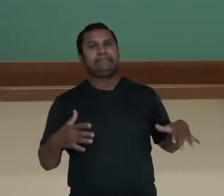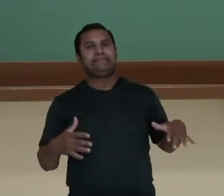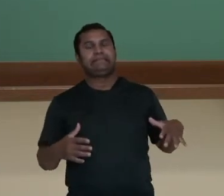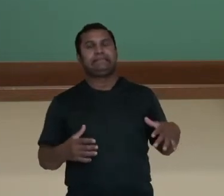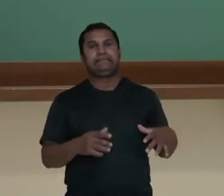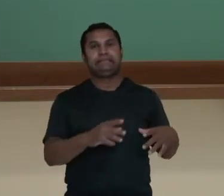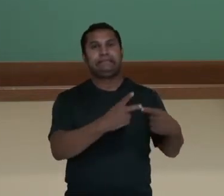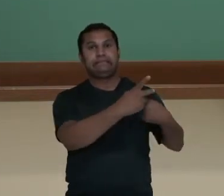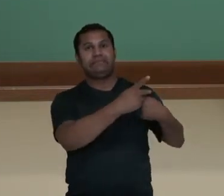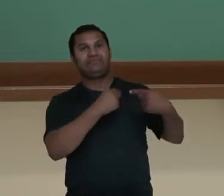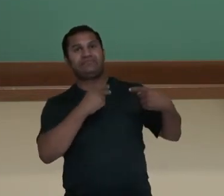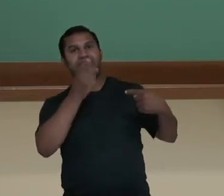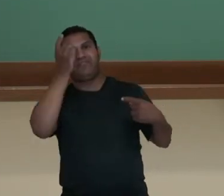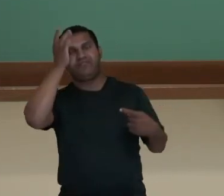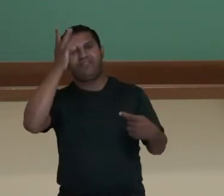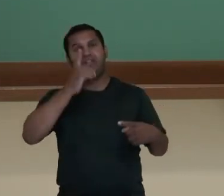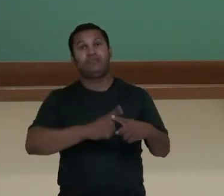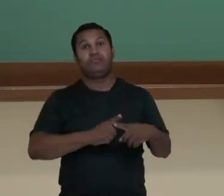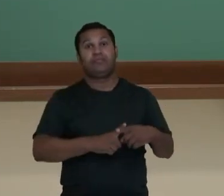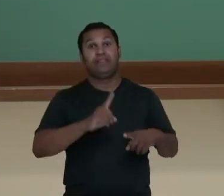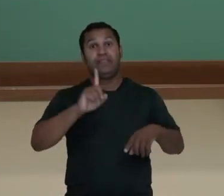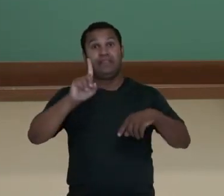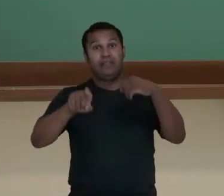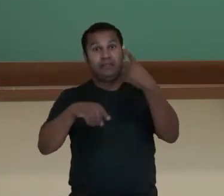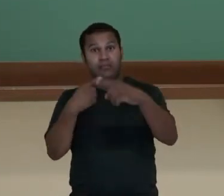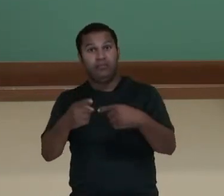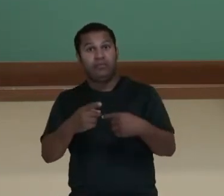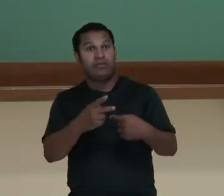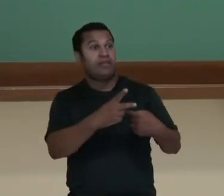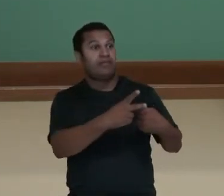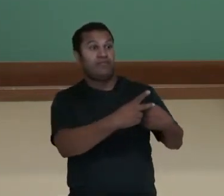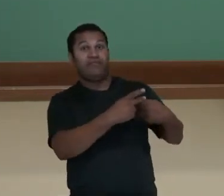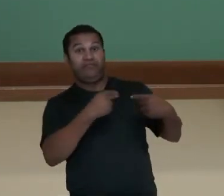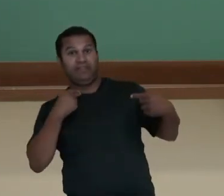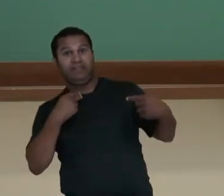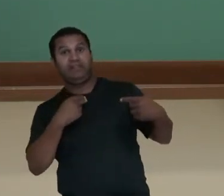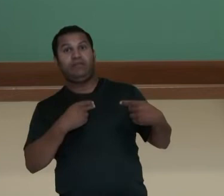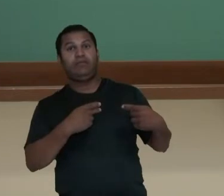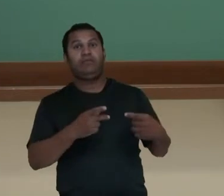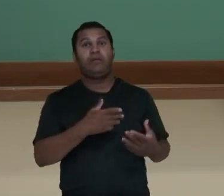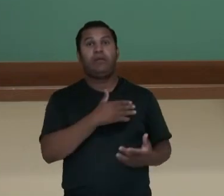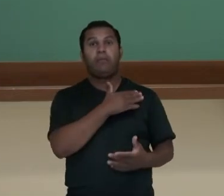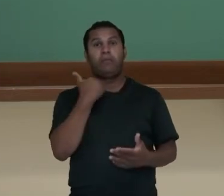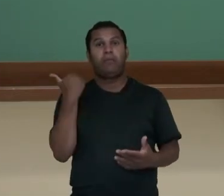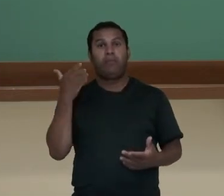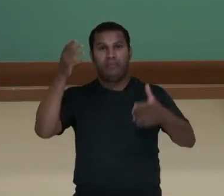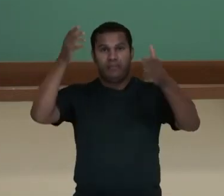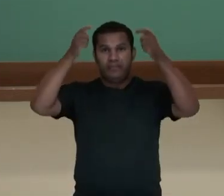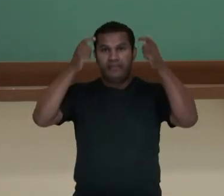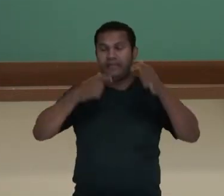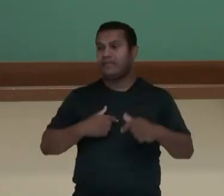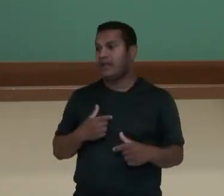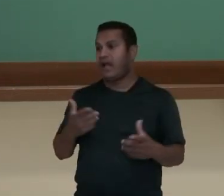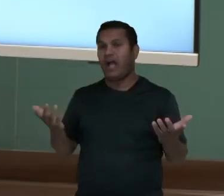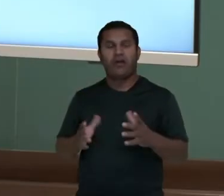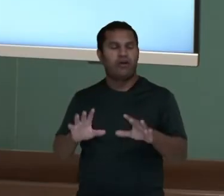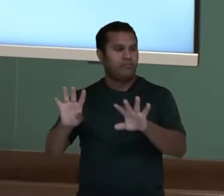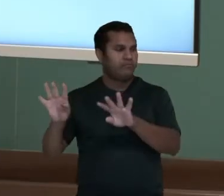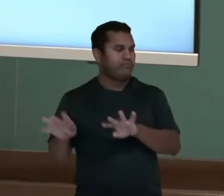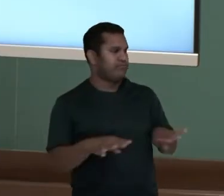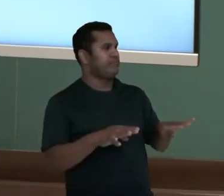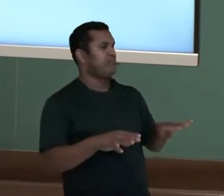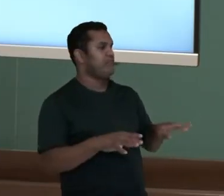Azteca. Posteriormente, esses povos aliados dos espanhóis também vão ser dominados pelos espanhóis, né? E aqui